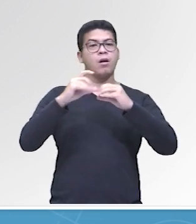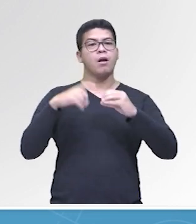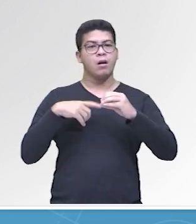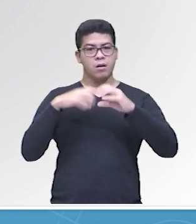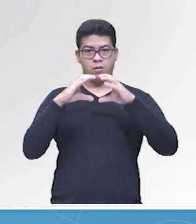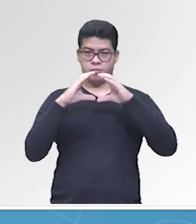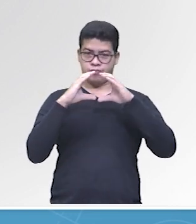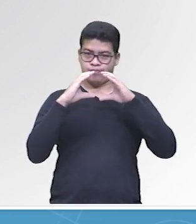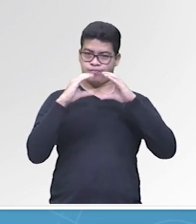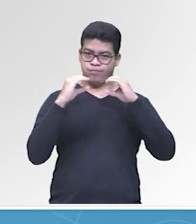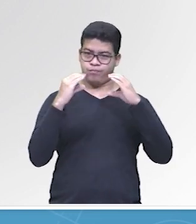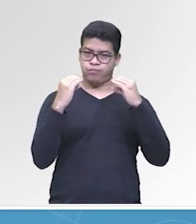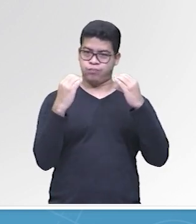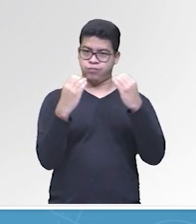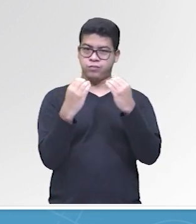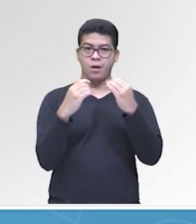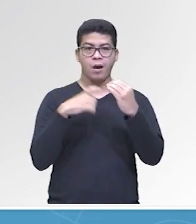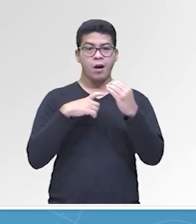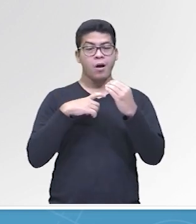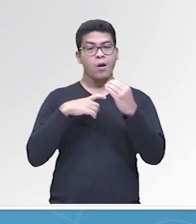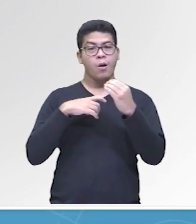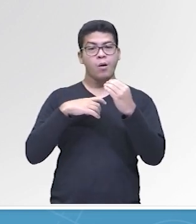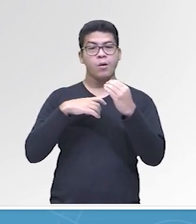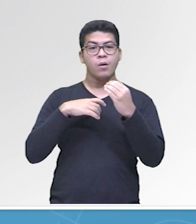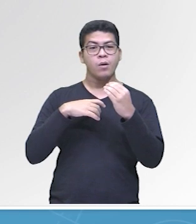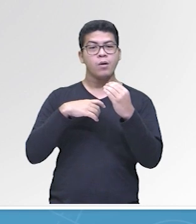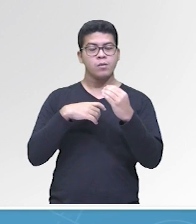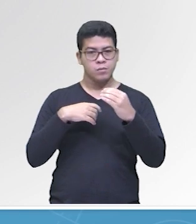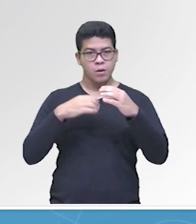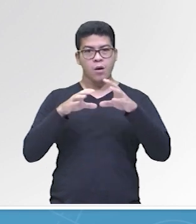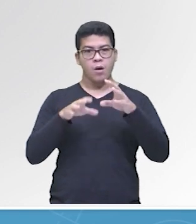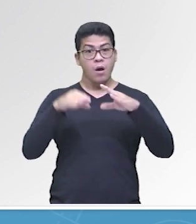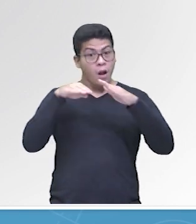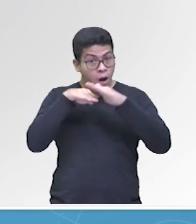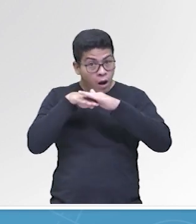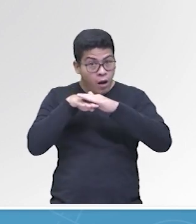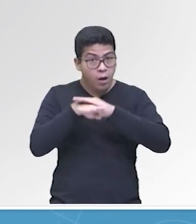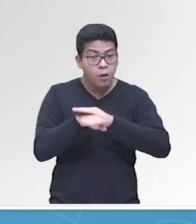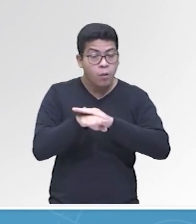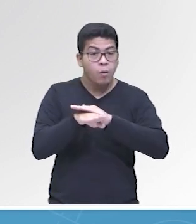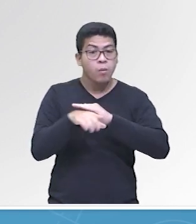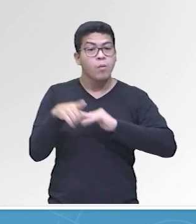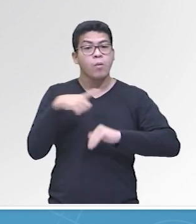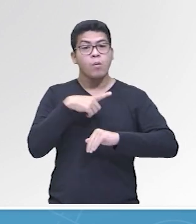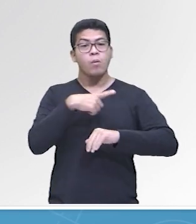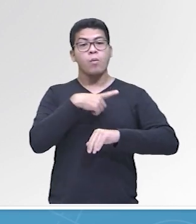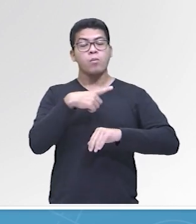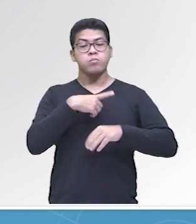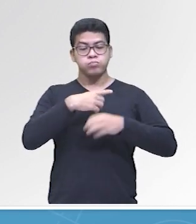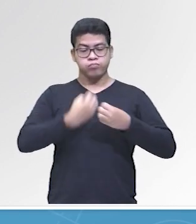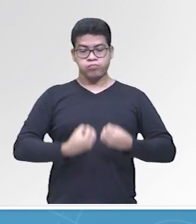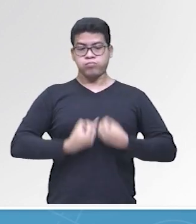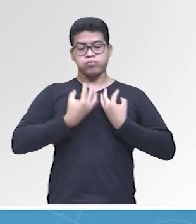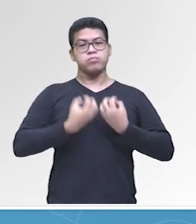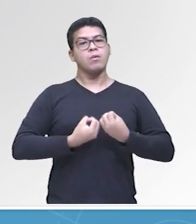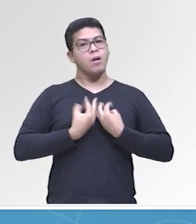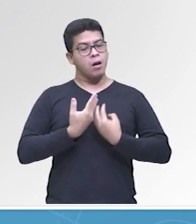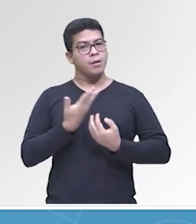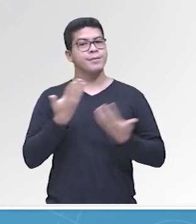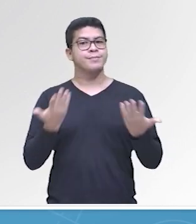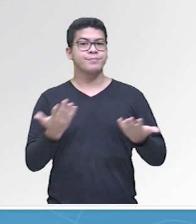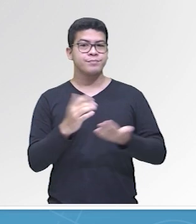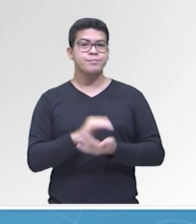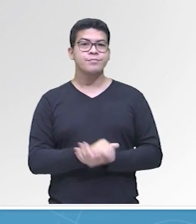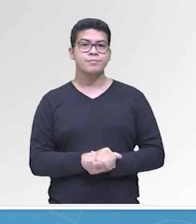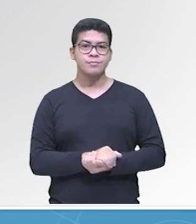Ele serve mesmo como depósito, como armazenamento mesmo das proteínas que são produzidas dentro da célula.